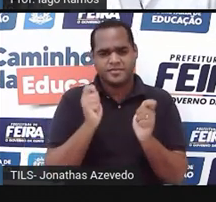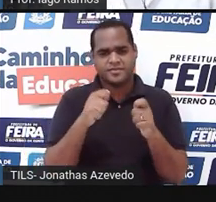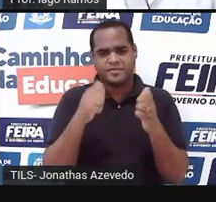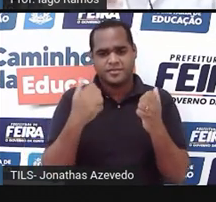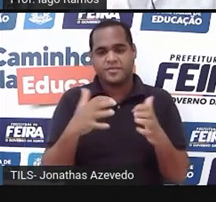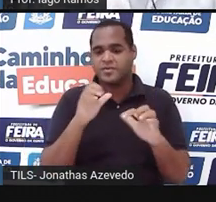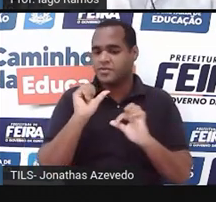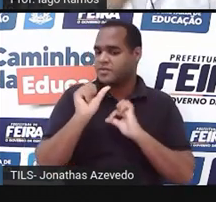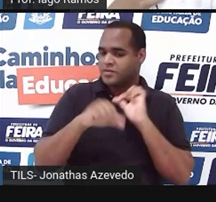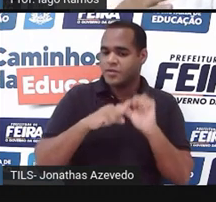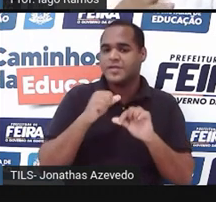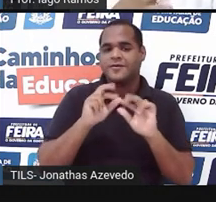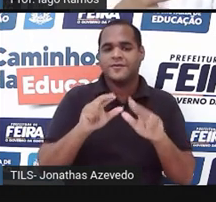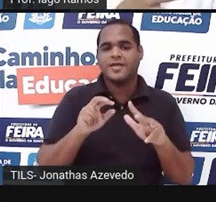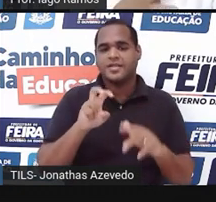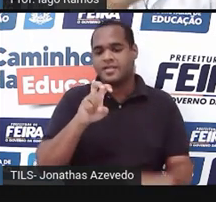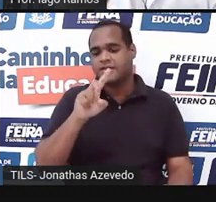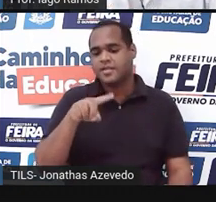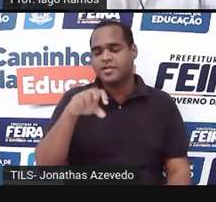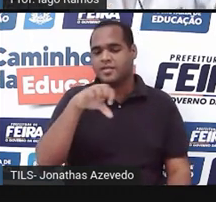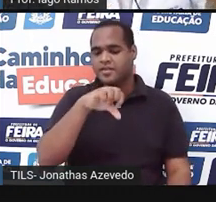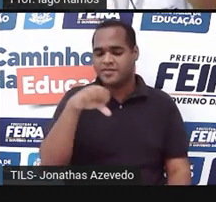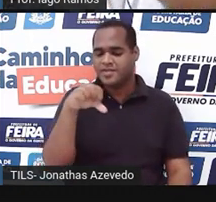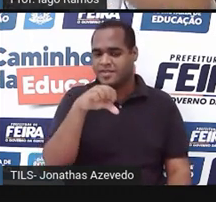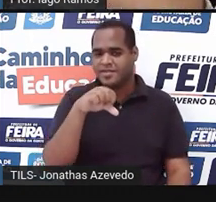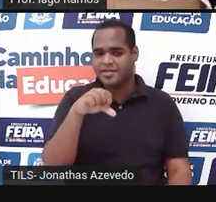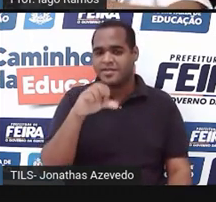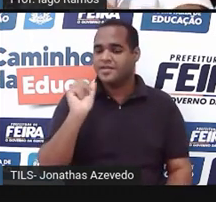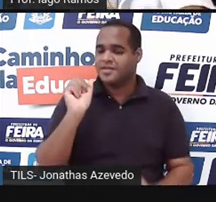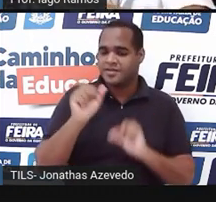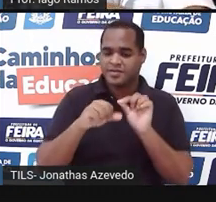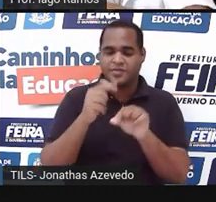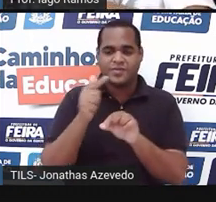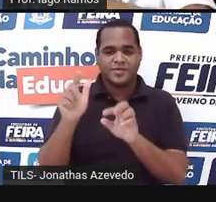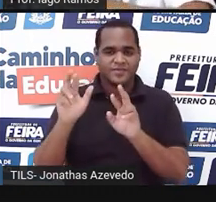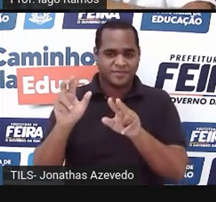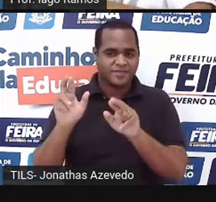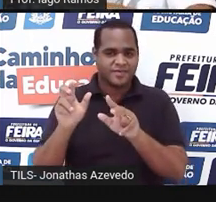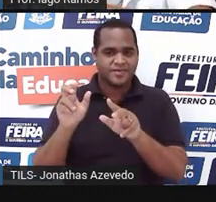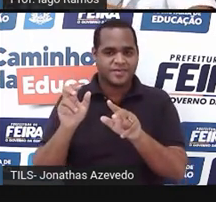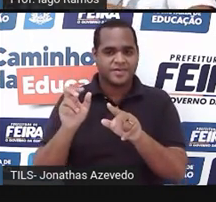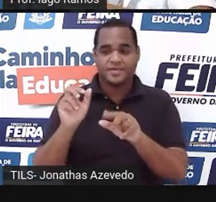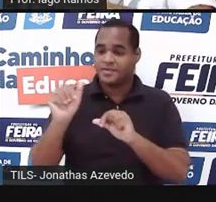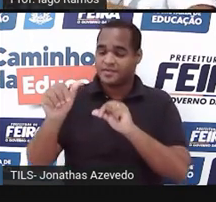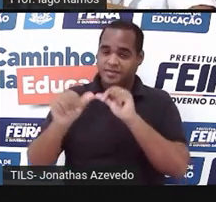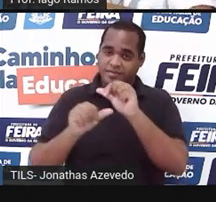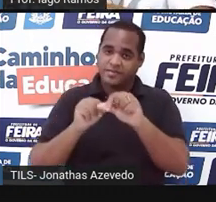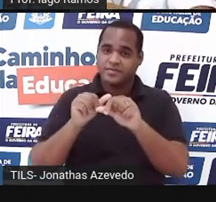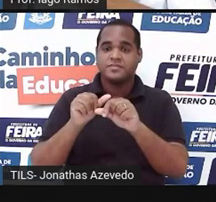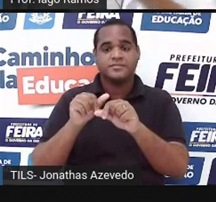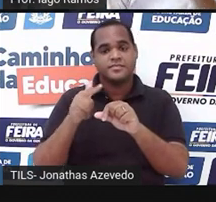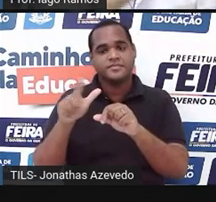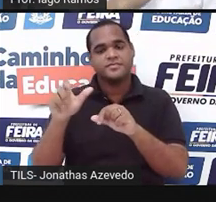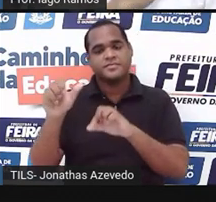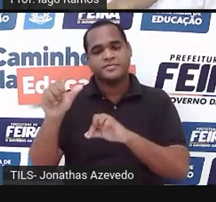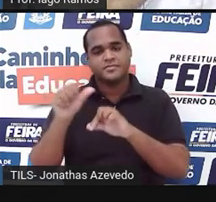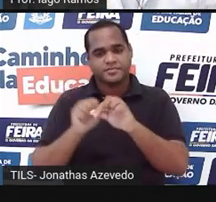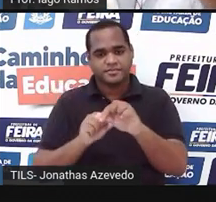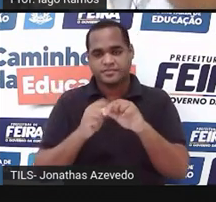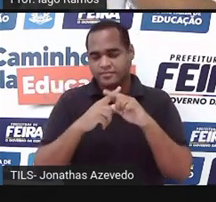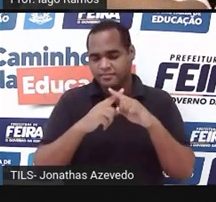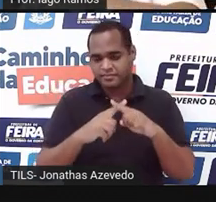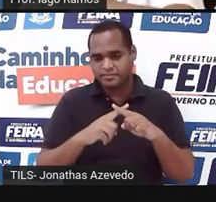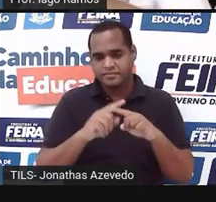maneira inversa É como se eu pegasse o cinto 99 jogasse o outro lado né invertendo a operação tava